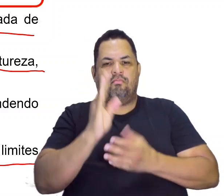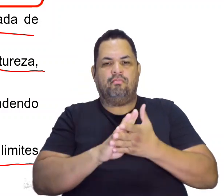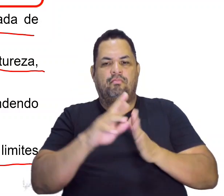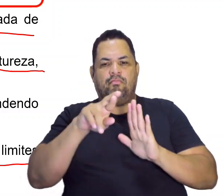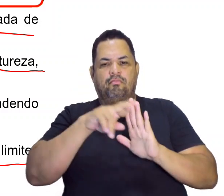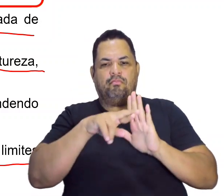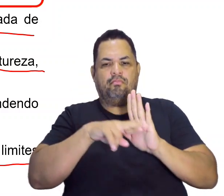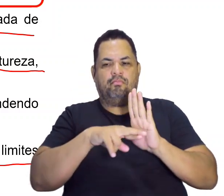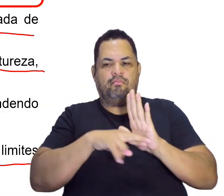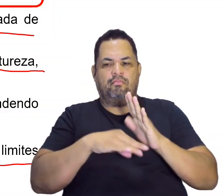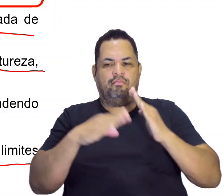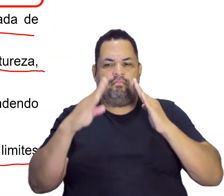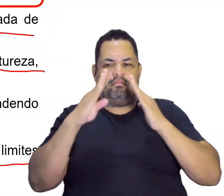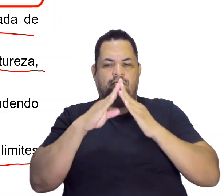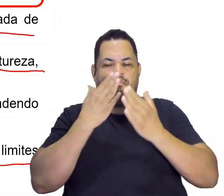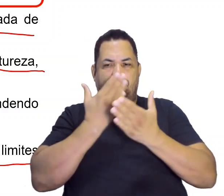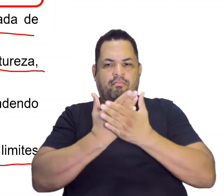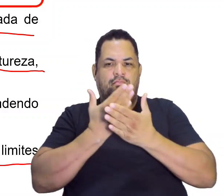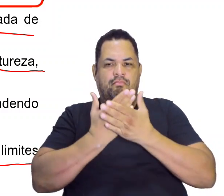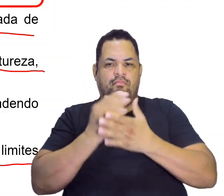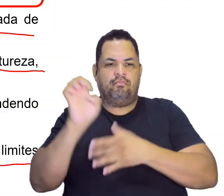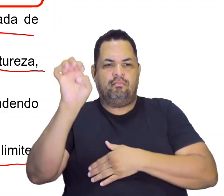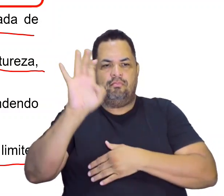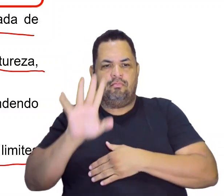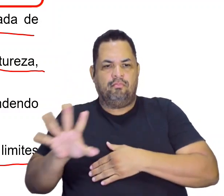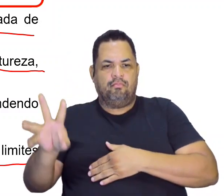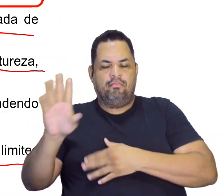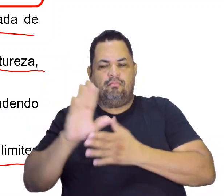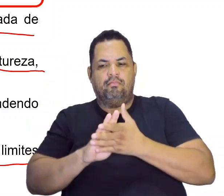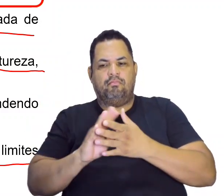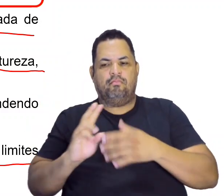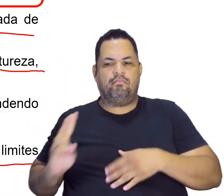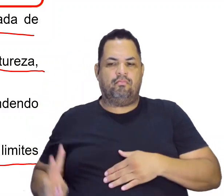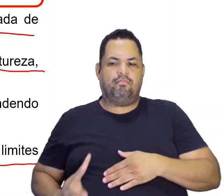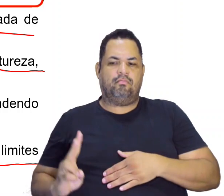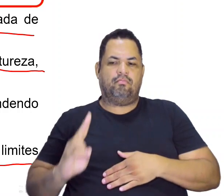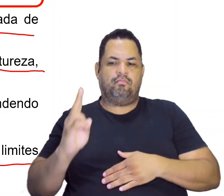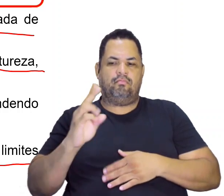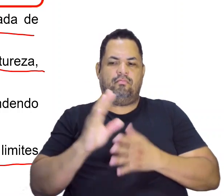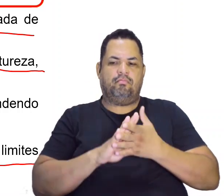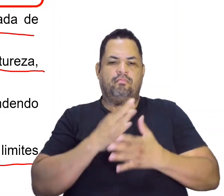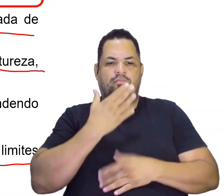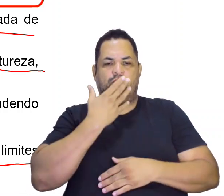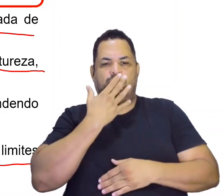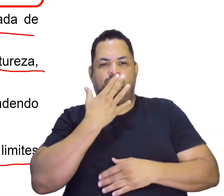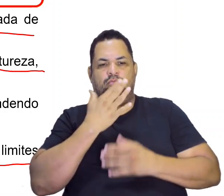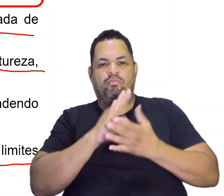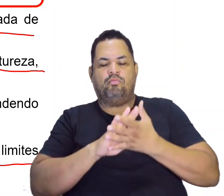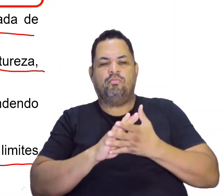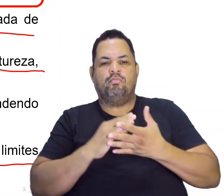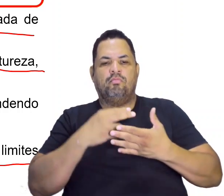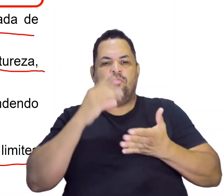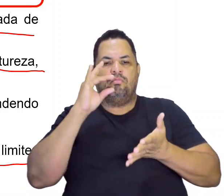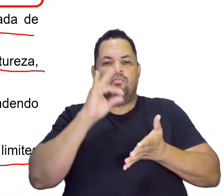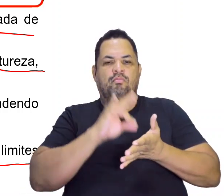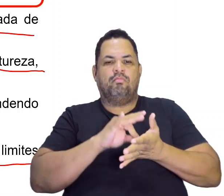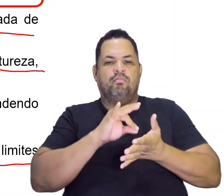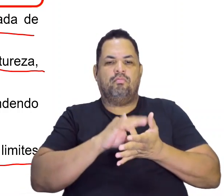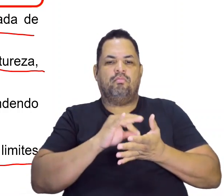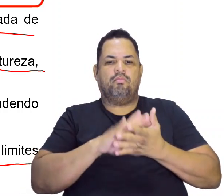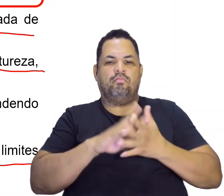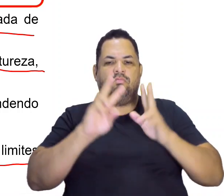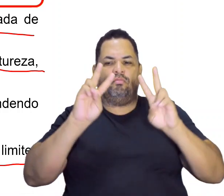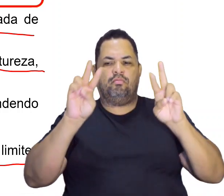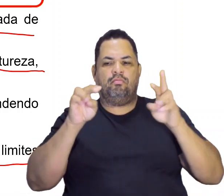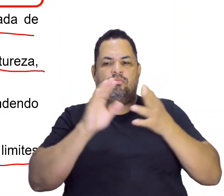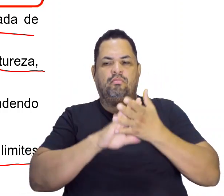das normas acadêmicas europeias, valorizando as cores, a